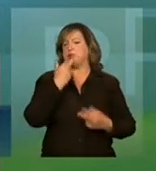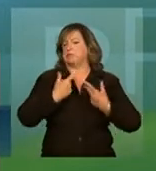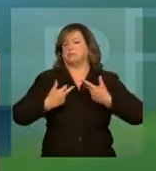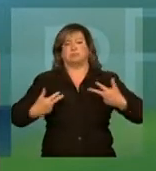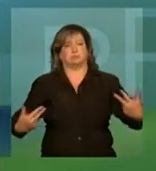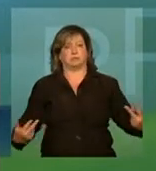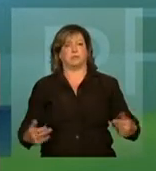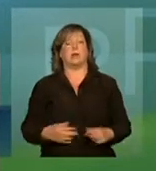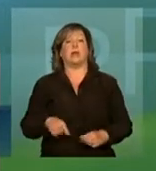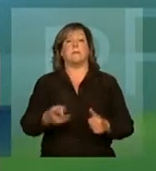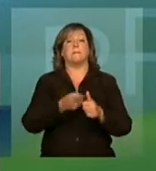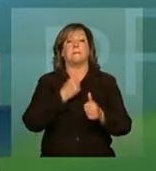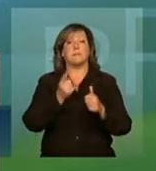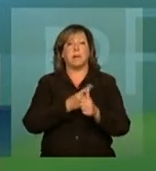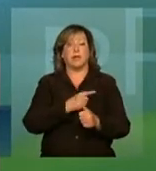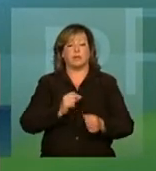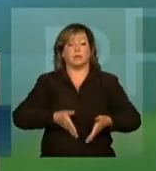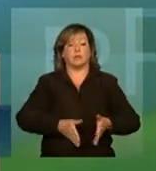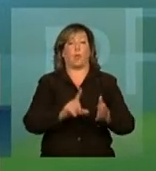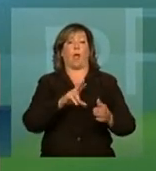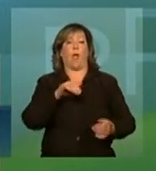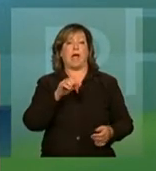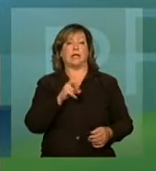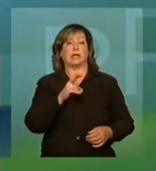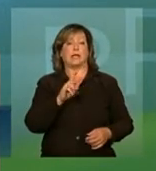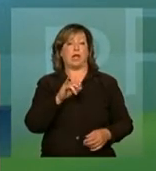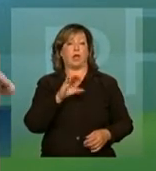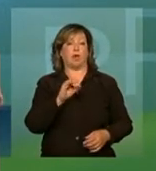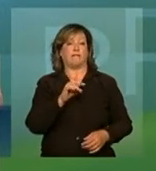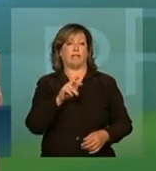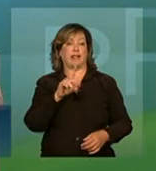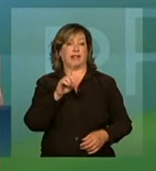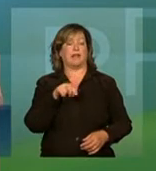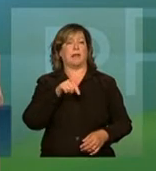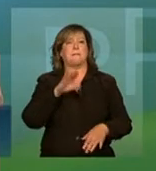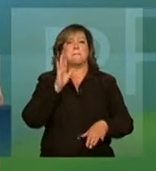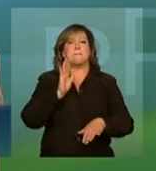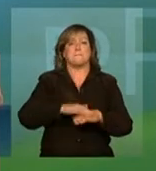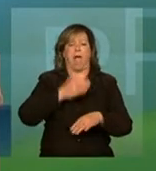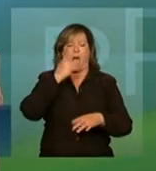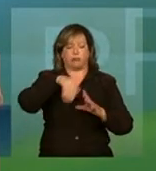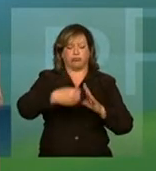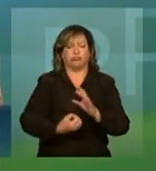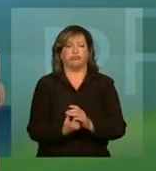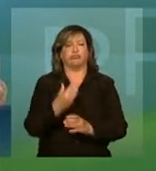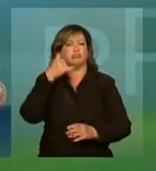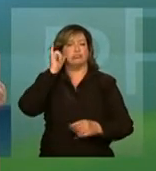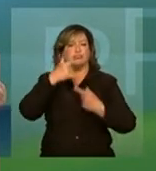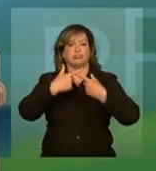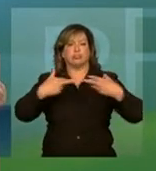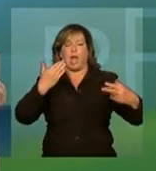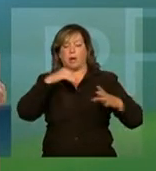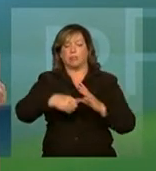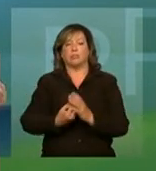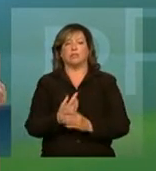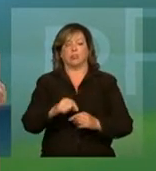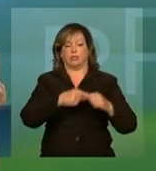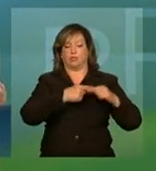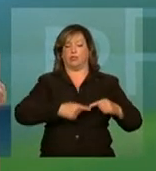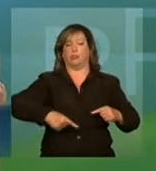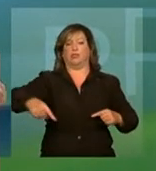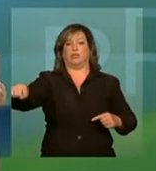primeiro trecho, ligando Lucas do Rio Verde, uma das regiões mais produtivas da agropecuária brasileira, ao trecho